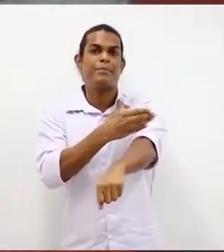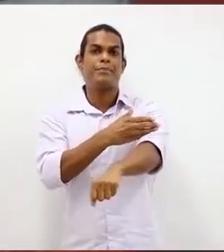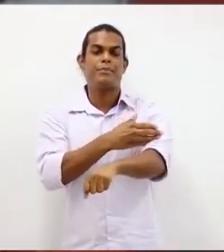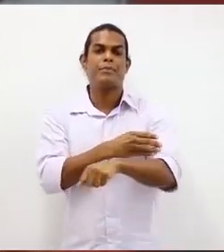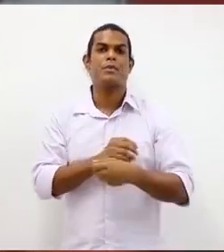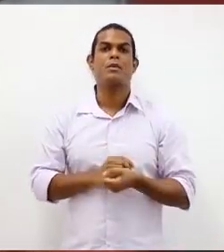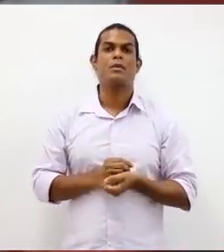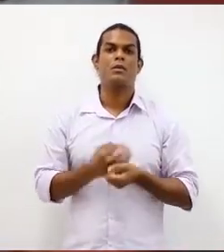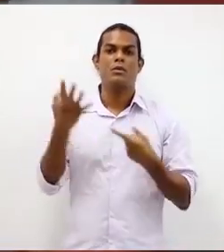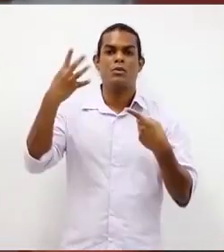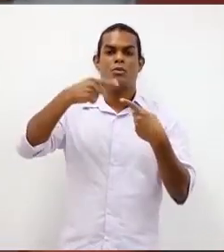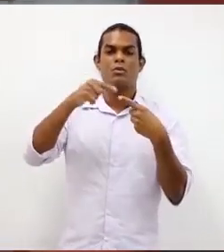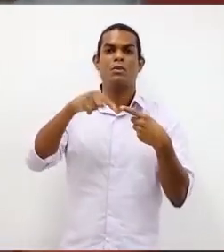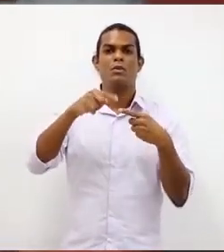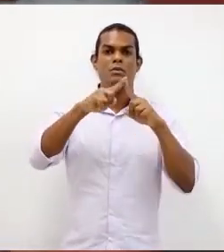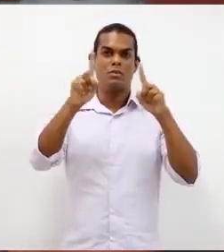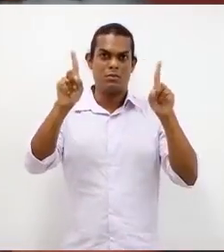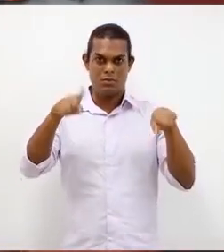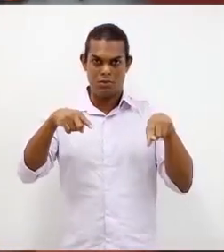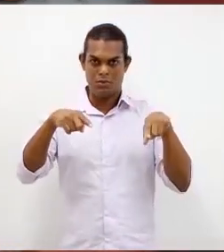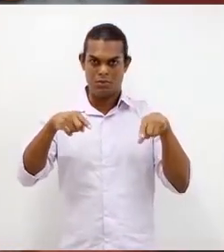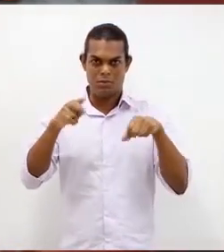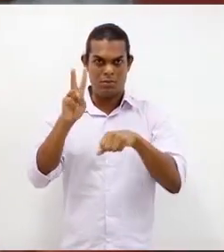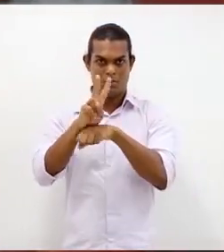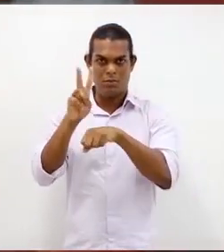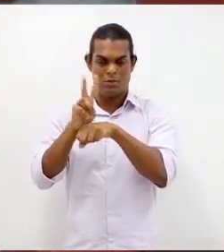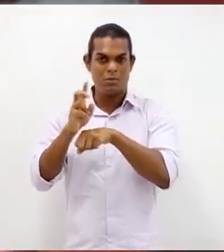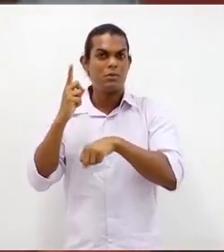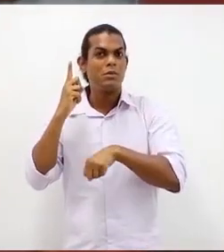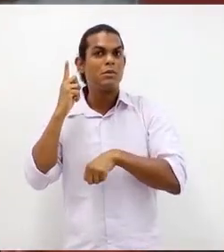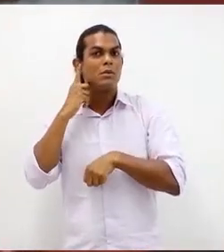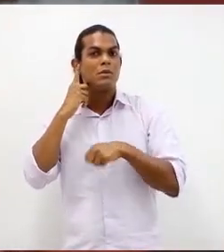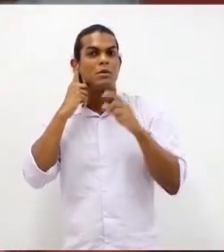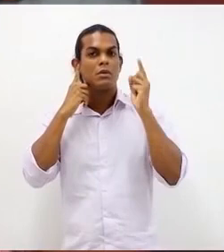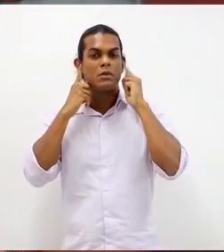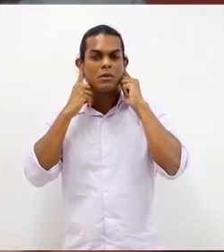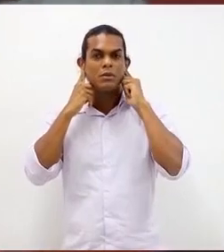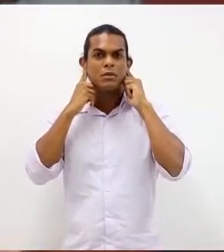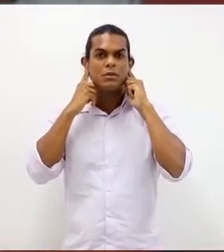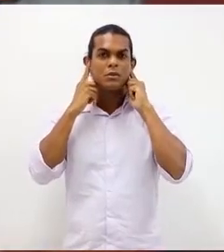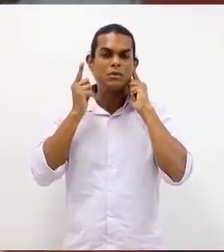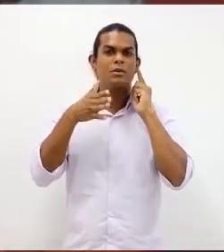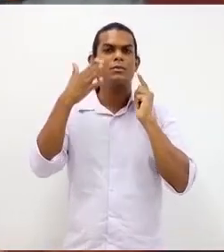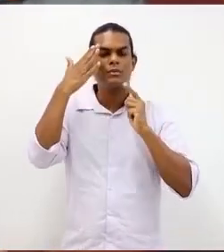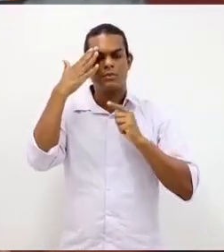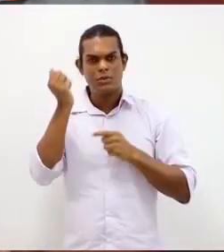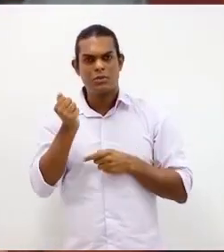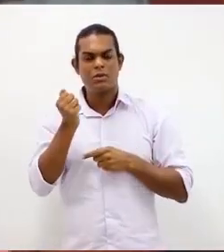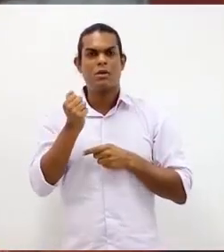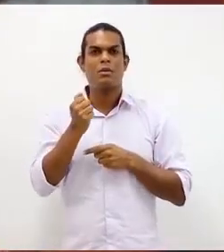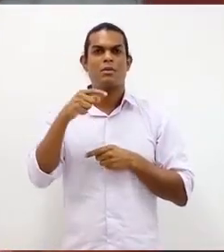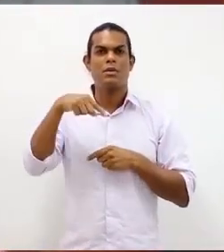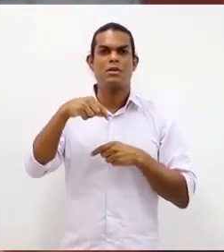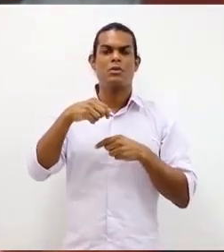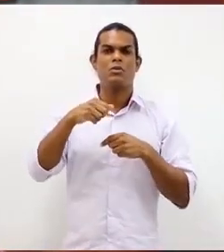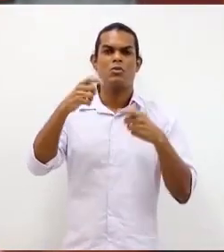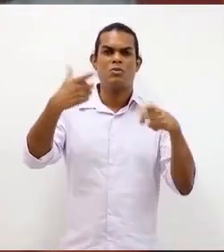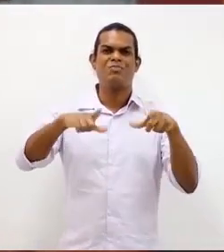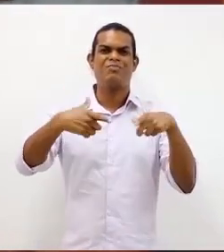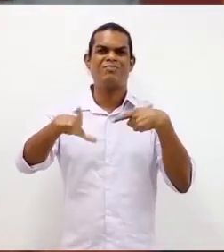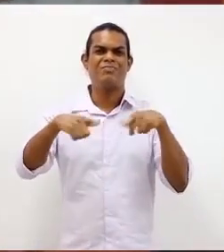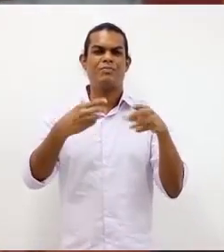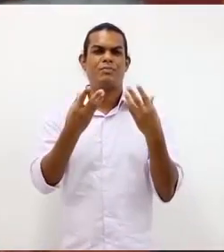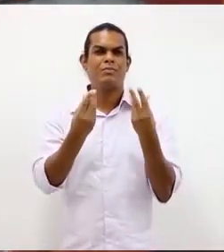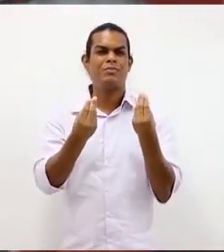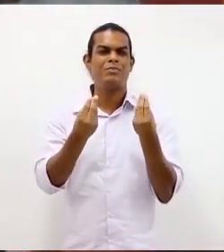de proteção auditiva. Então ele está ciente sobre esse risco do barulho, do ruído, que é muito grande e consequentemente